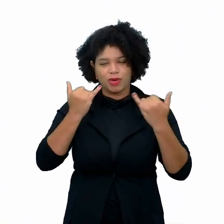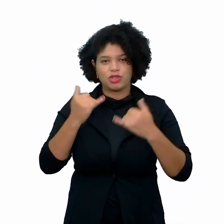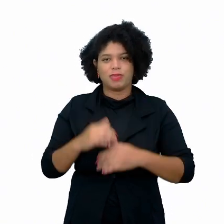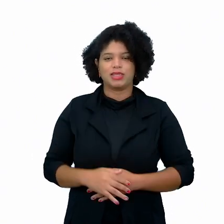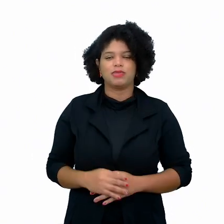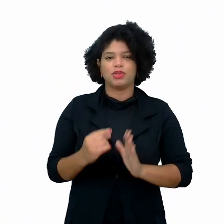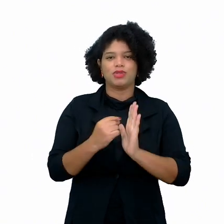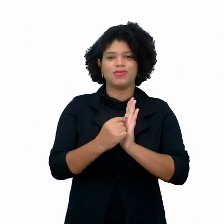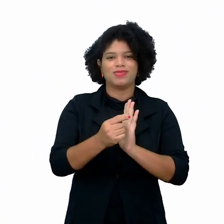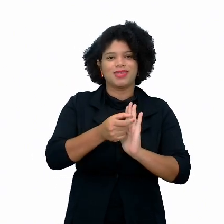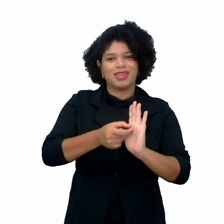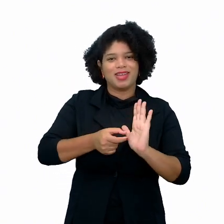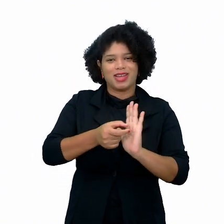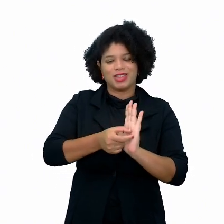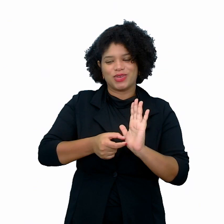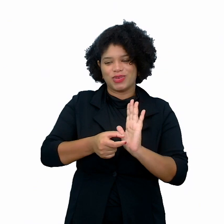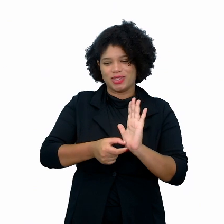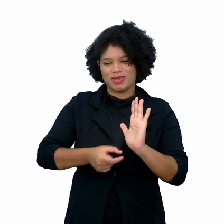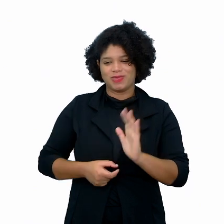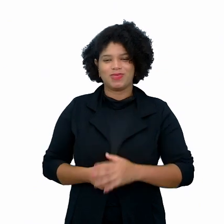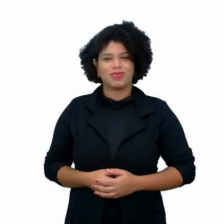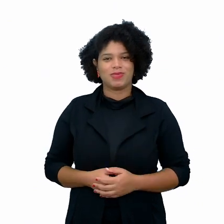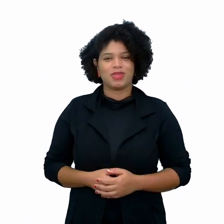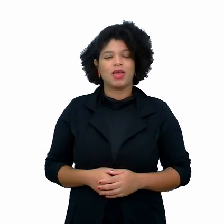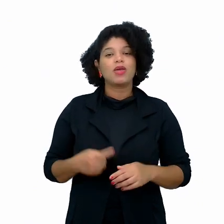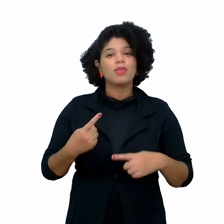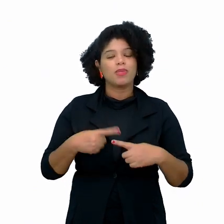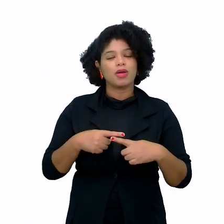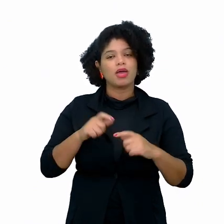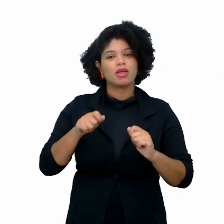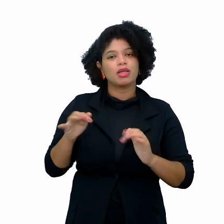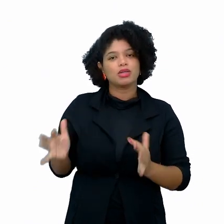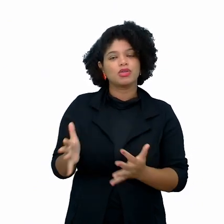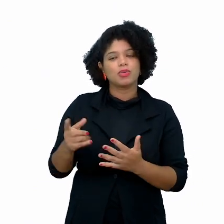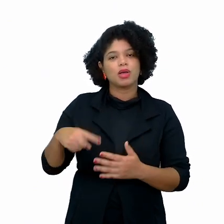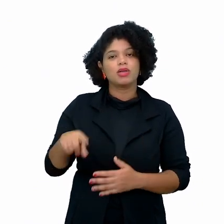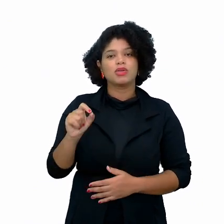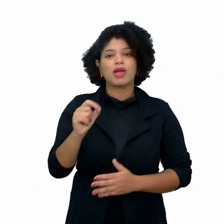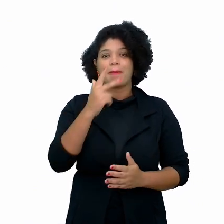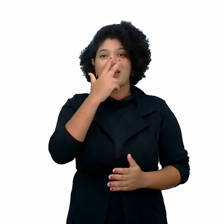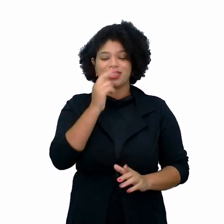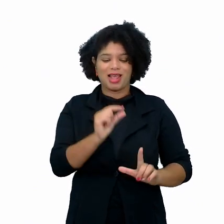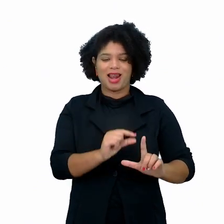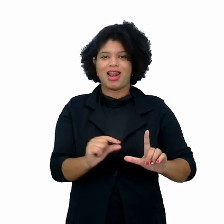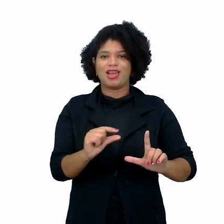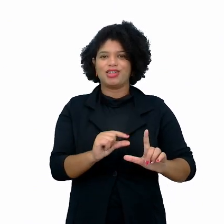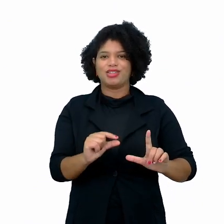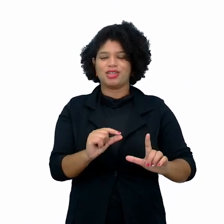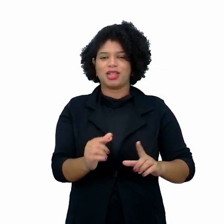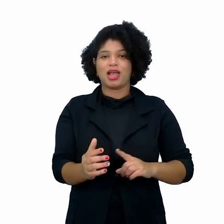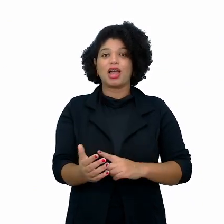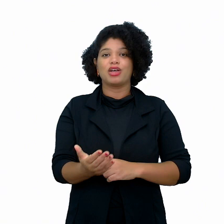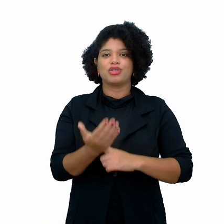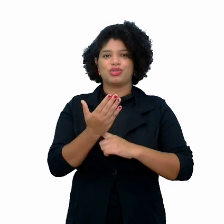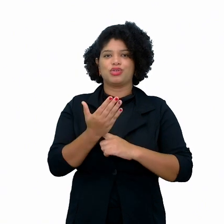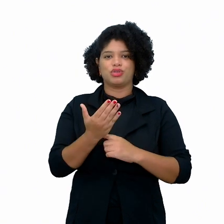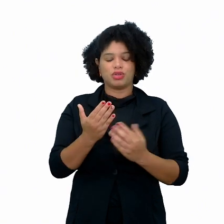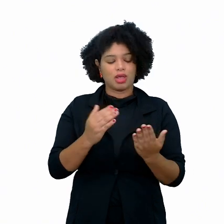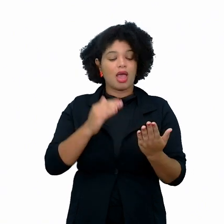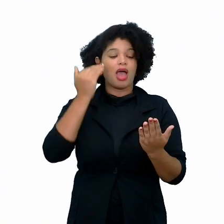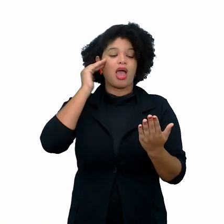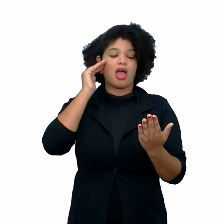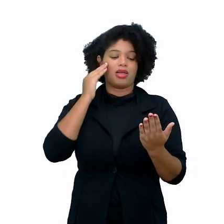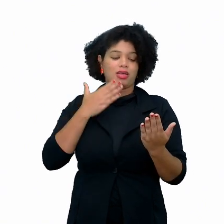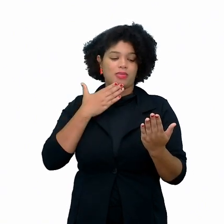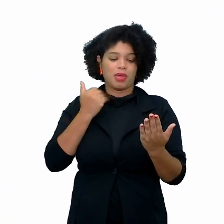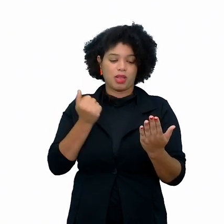informações, formando, de certo modo, uma legenda que auxiliará bastante na hora de